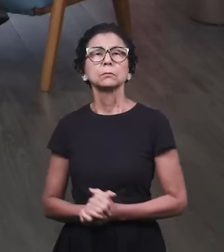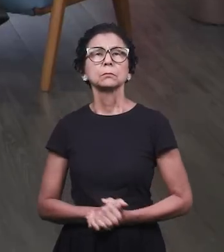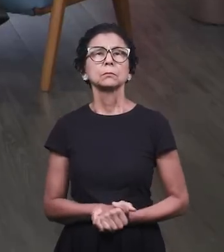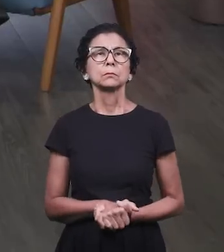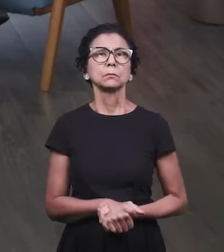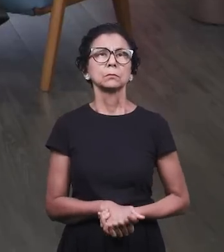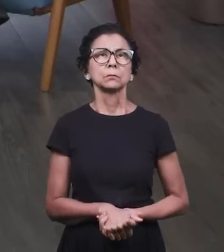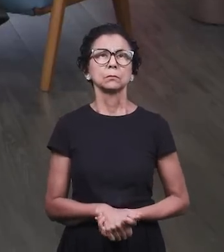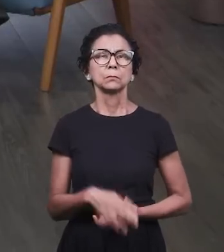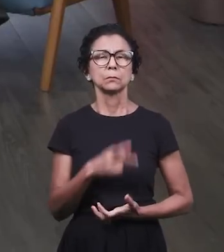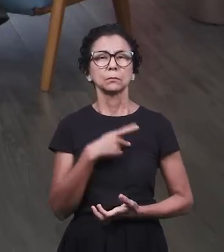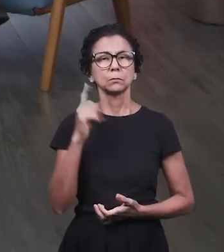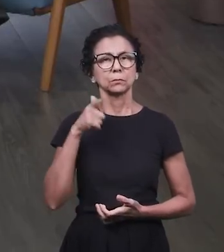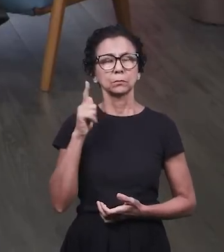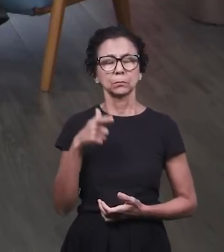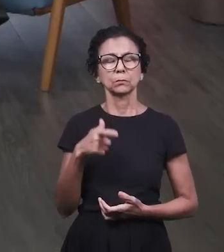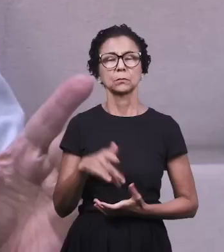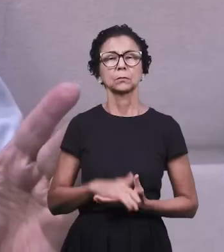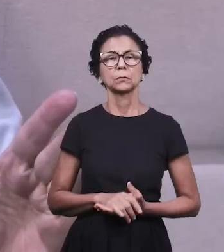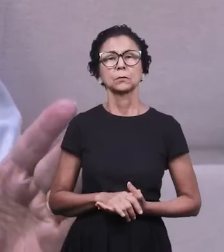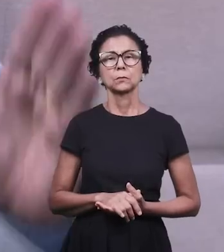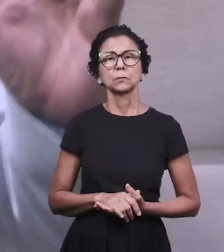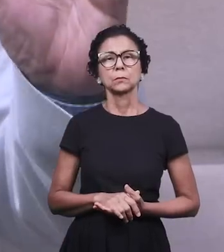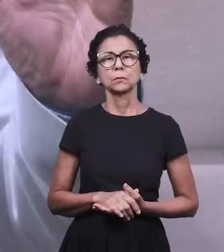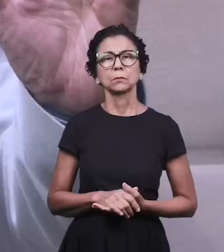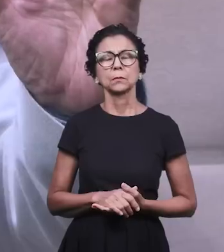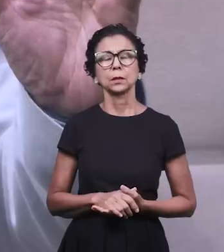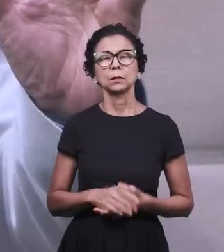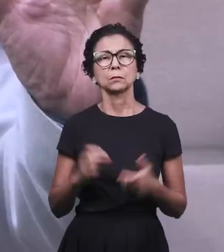Gideon comentou esse detalhe, que eu achei muito interessante. O